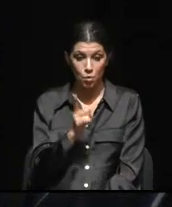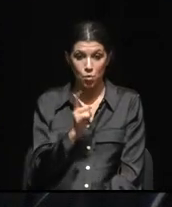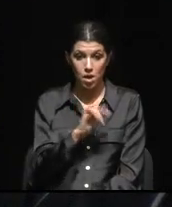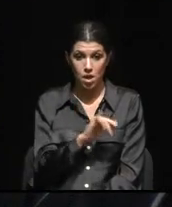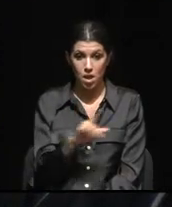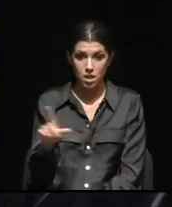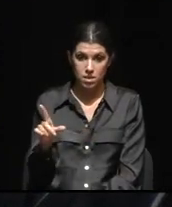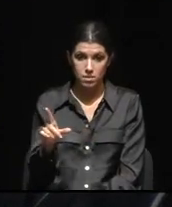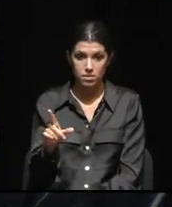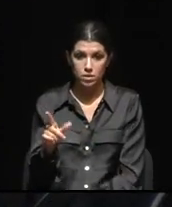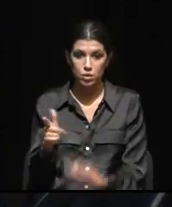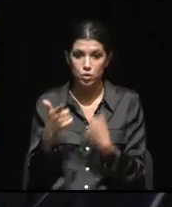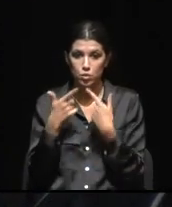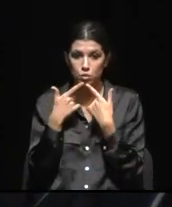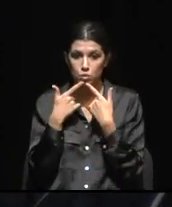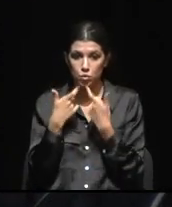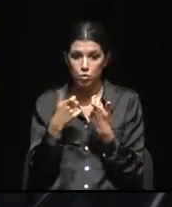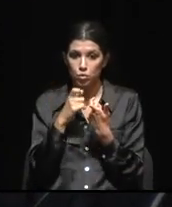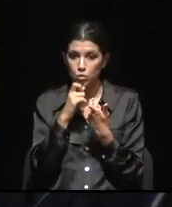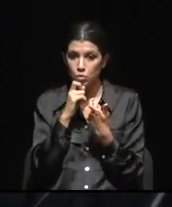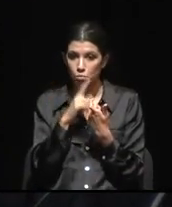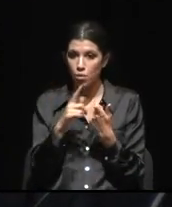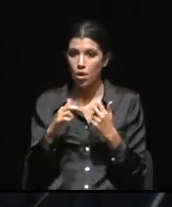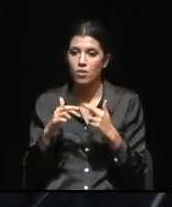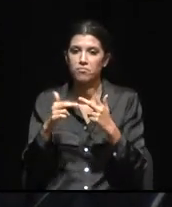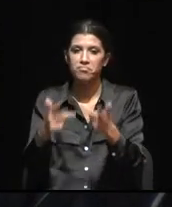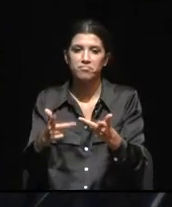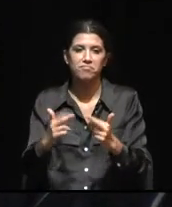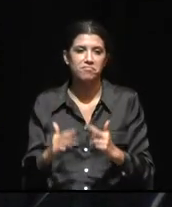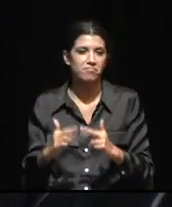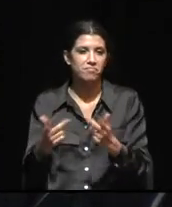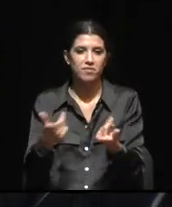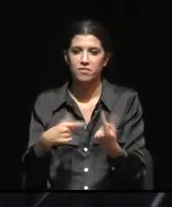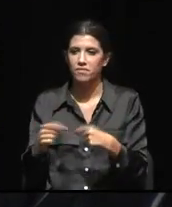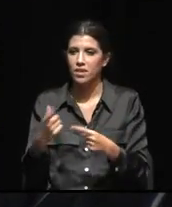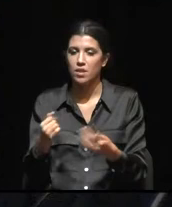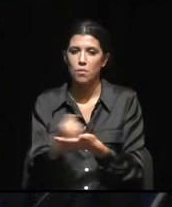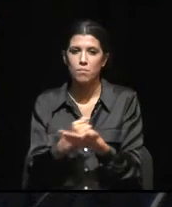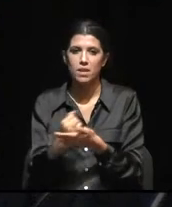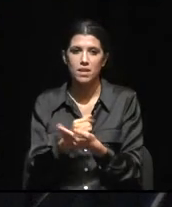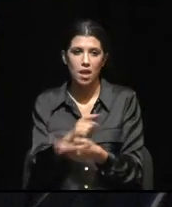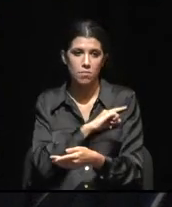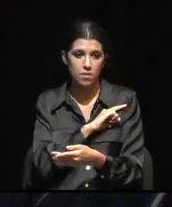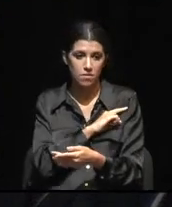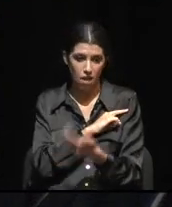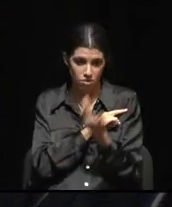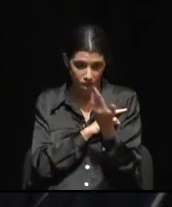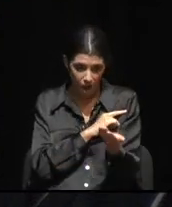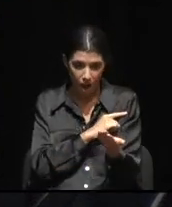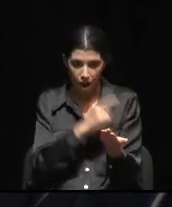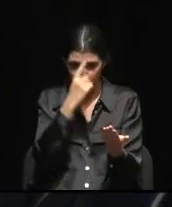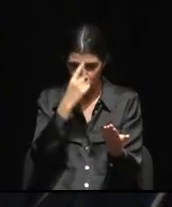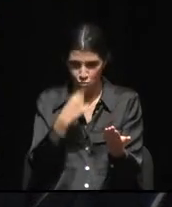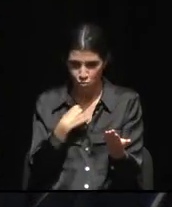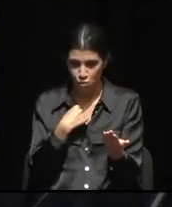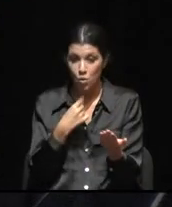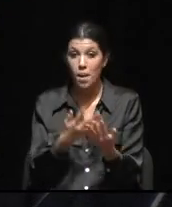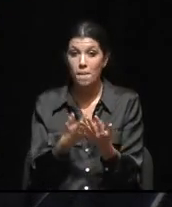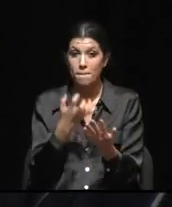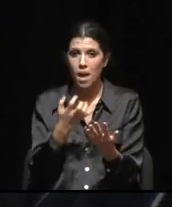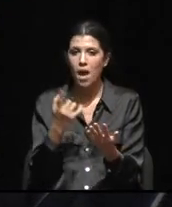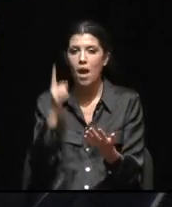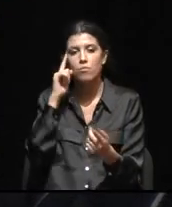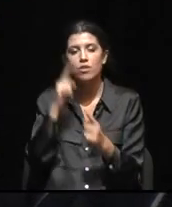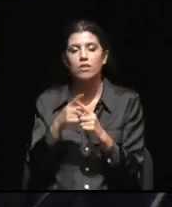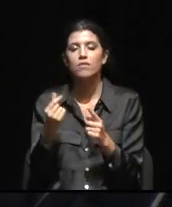Liberal tudo pode ser transacion quando o mercado privado entra sabemos bem que o que Visa é o